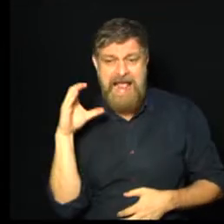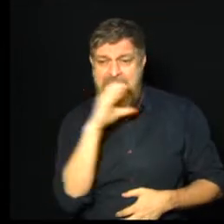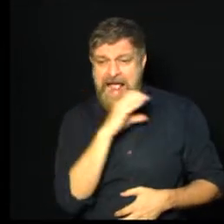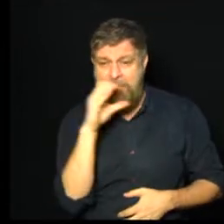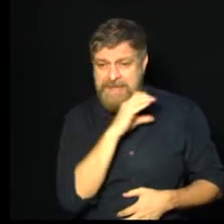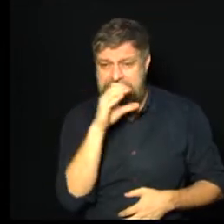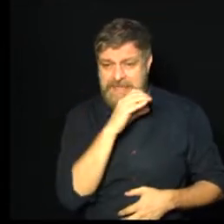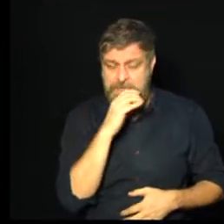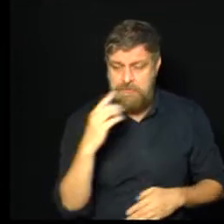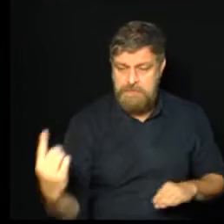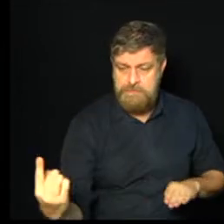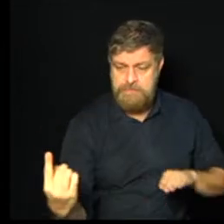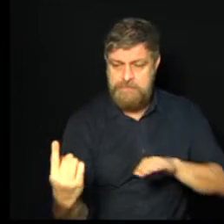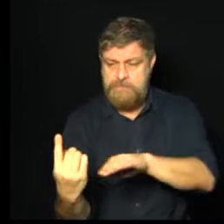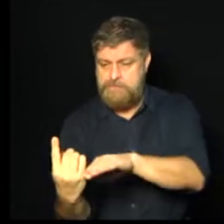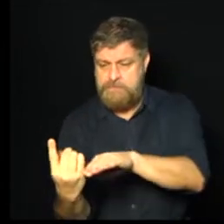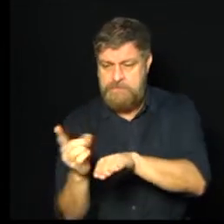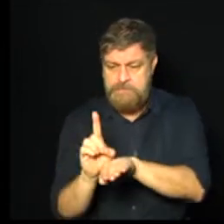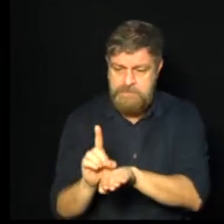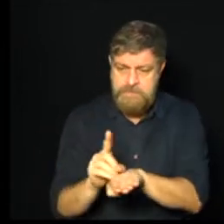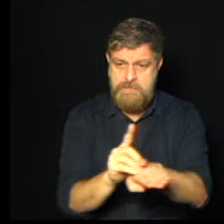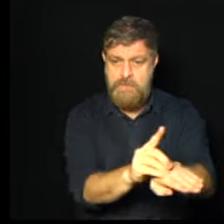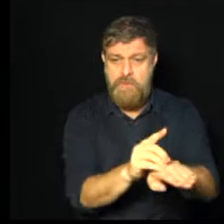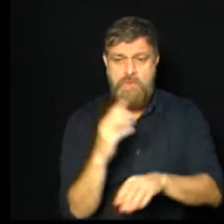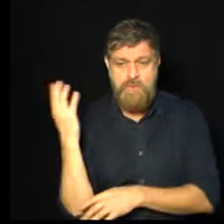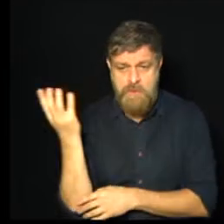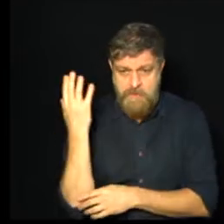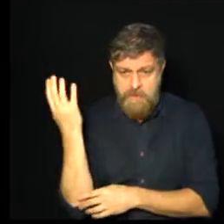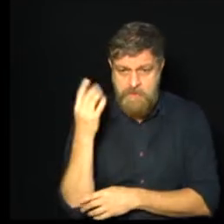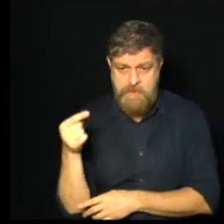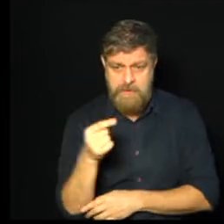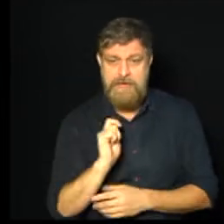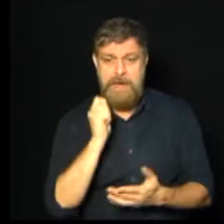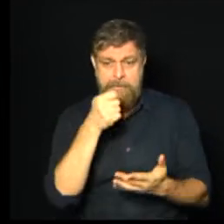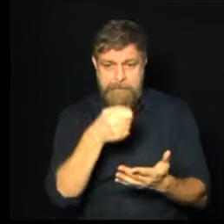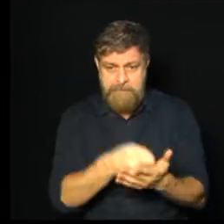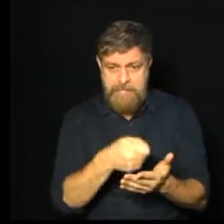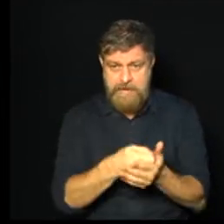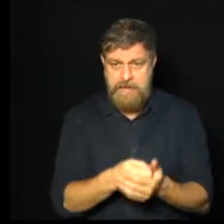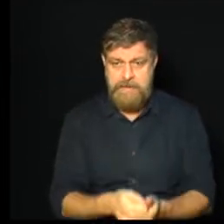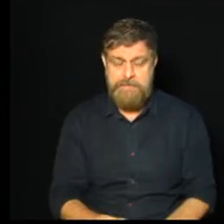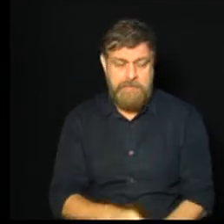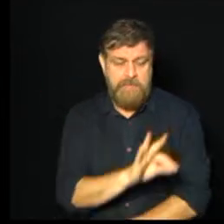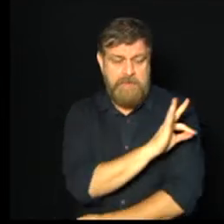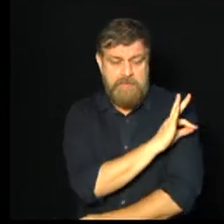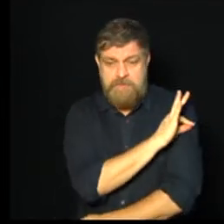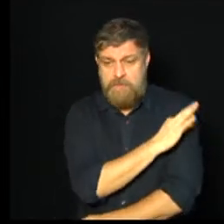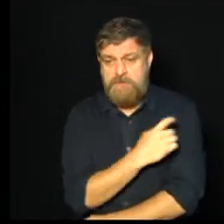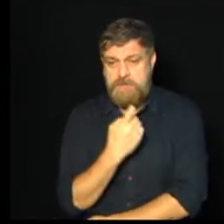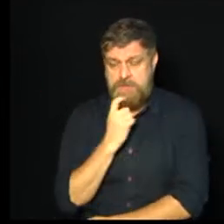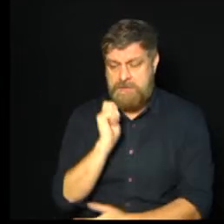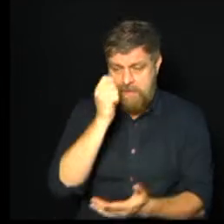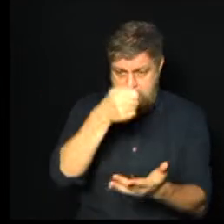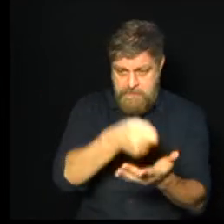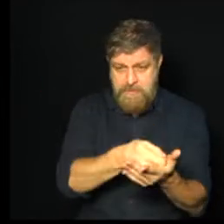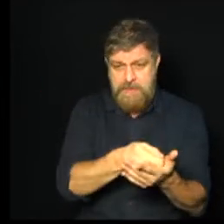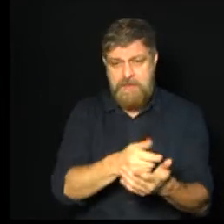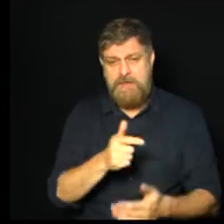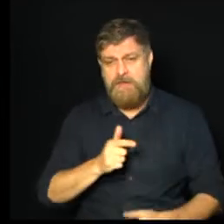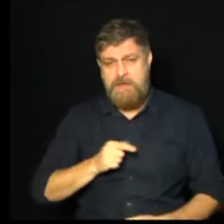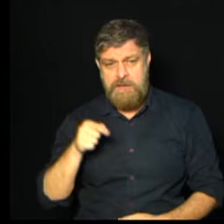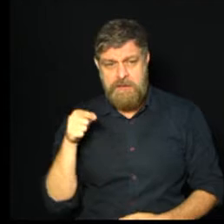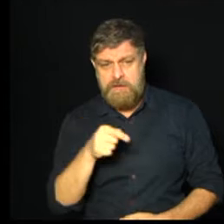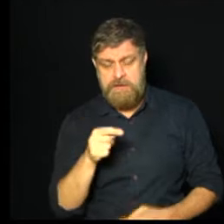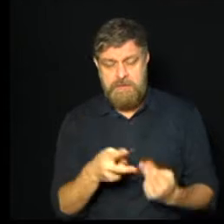atendimentos. É uma unidade cujo custeio é mantido pela PMC, com um valor de produção